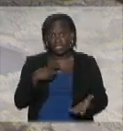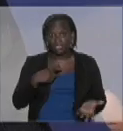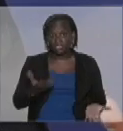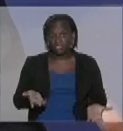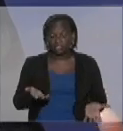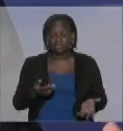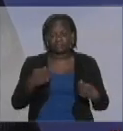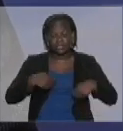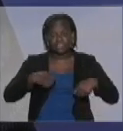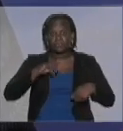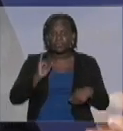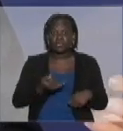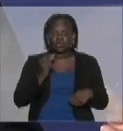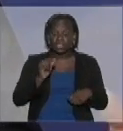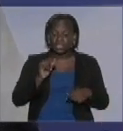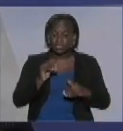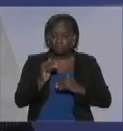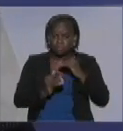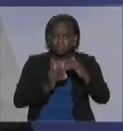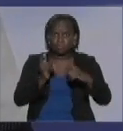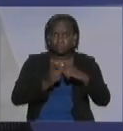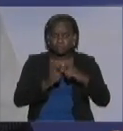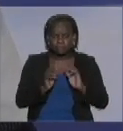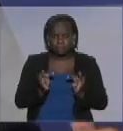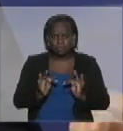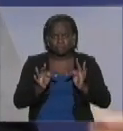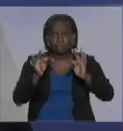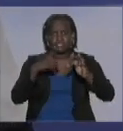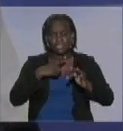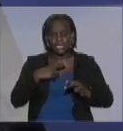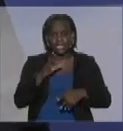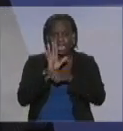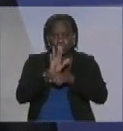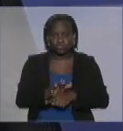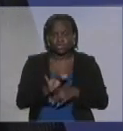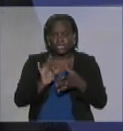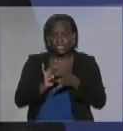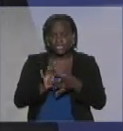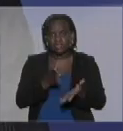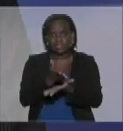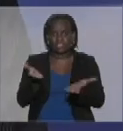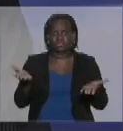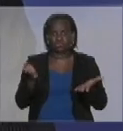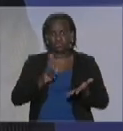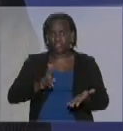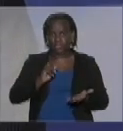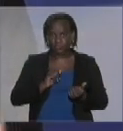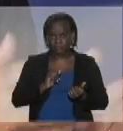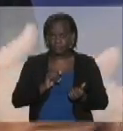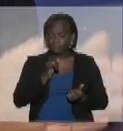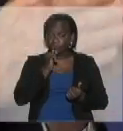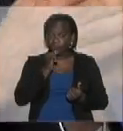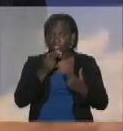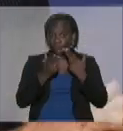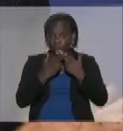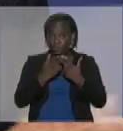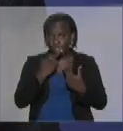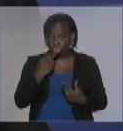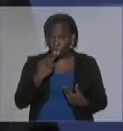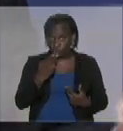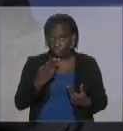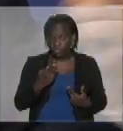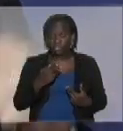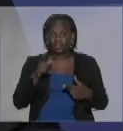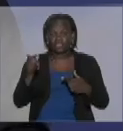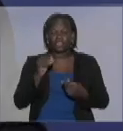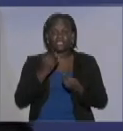E o que a gente tem que aproveitar é o avanço da medicina, enfim, para que a gente possa colocar isso à disposição. A questão, por exemplo, do cigarro.